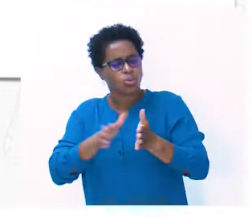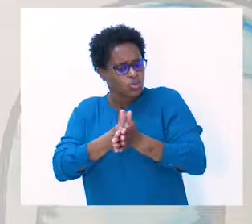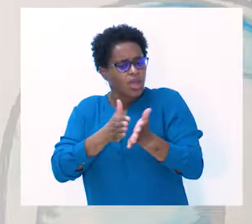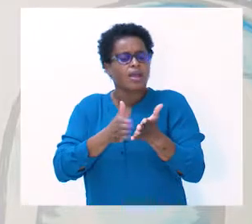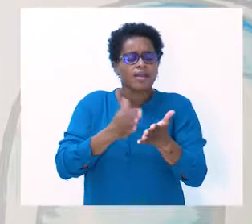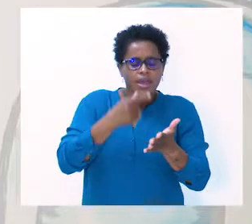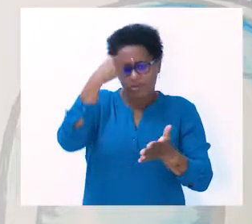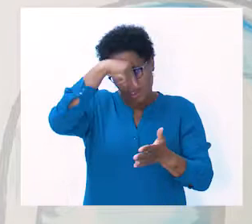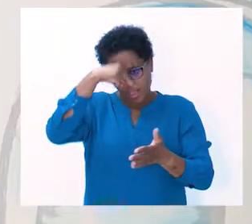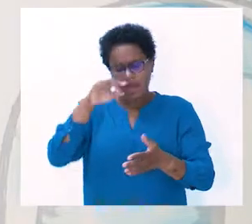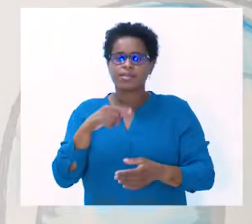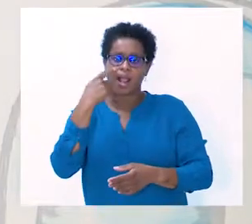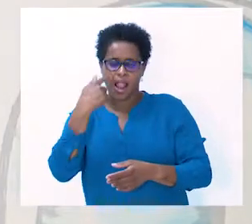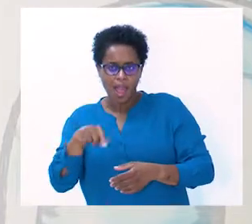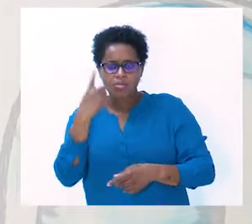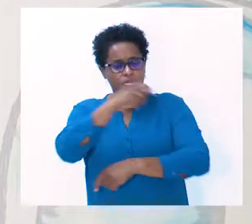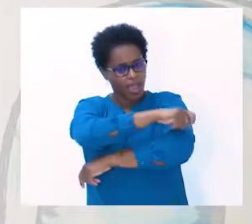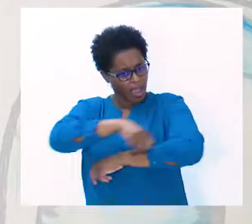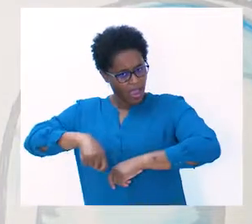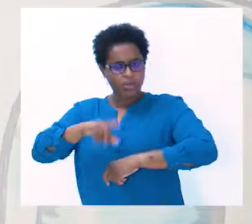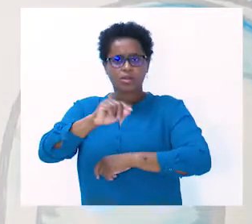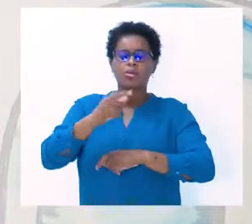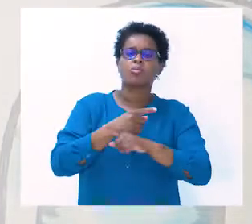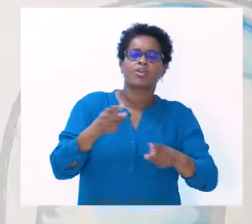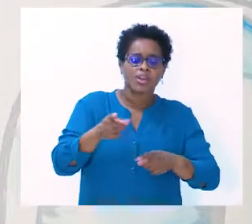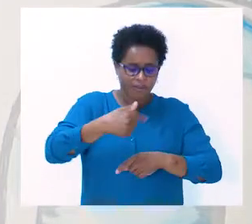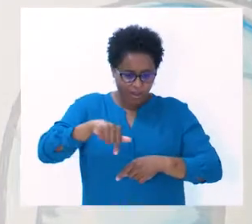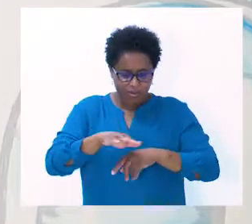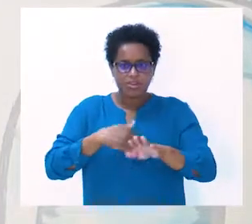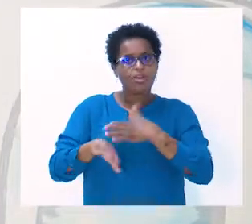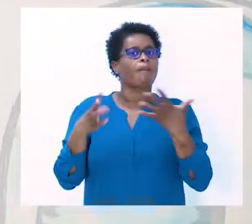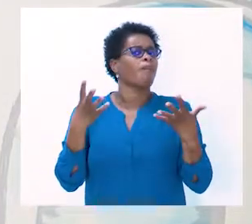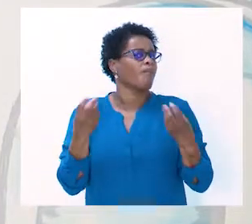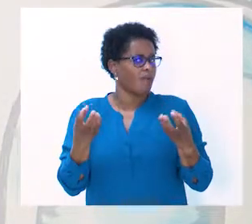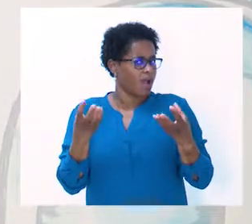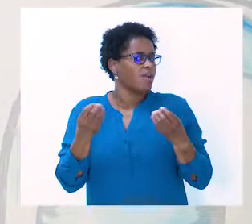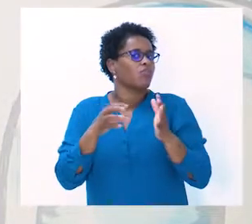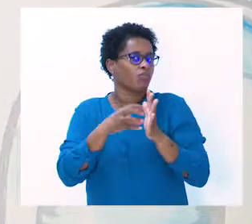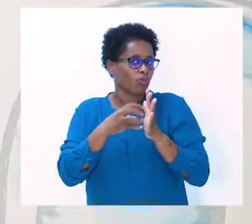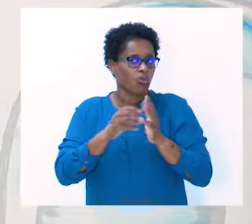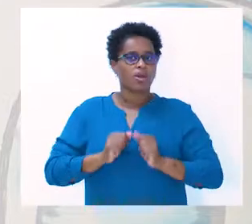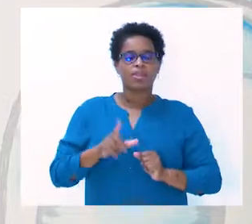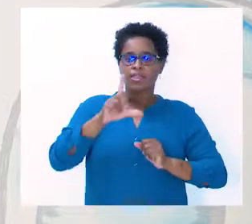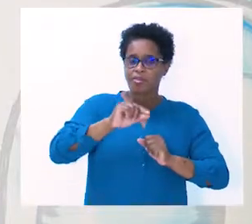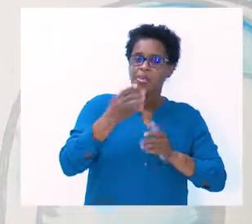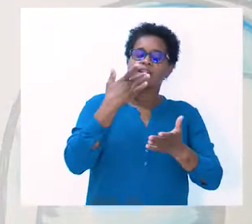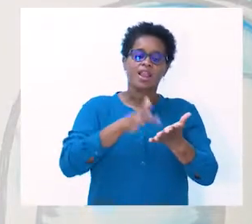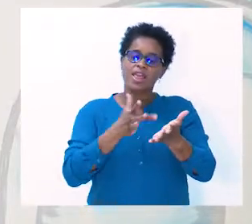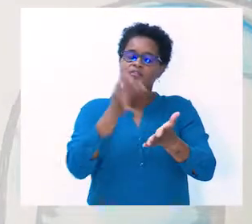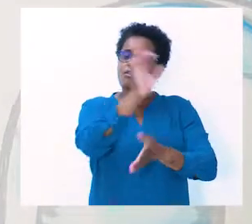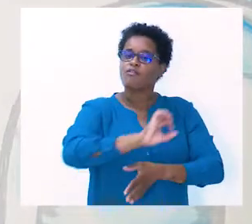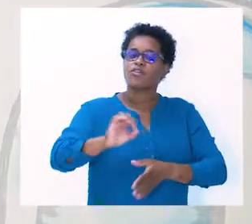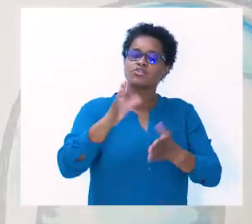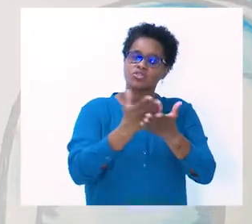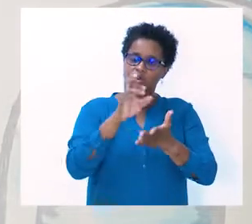diário, caneta, lápis, uma régua também porque vamos fazer várias figuras e também o vosso manual